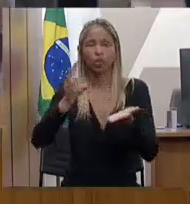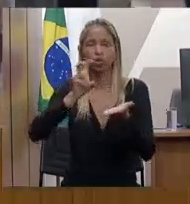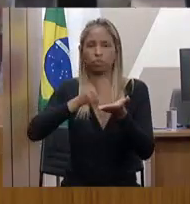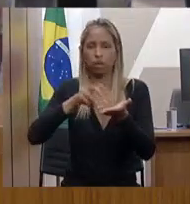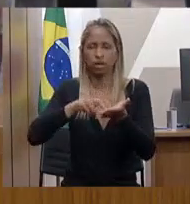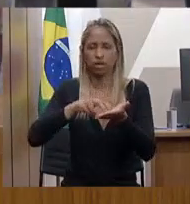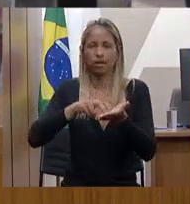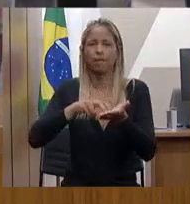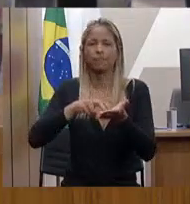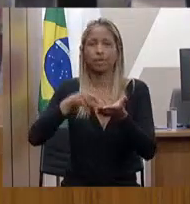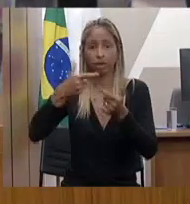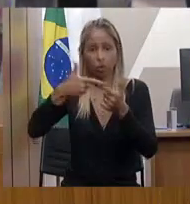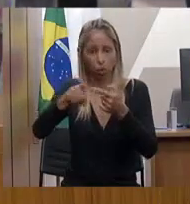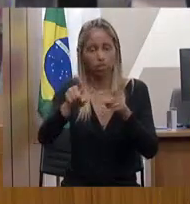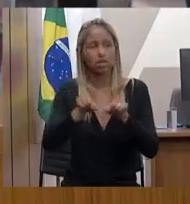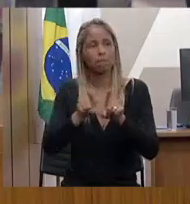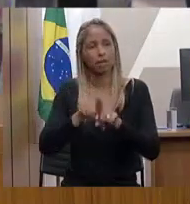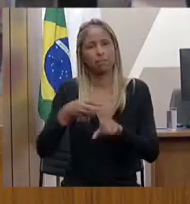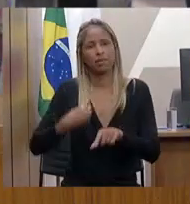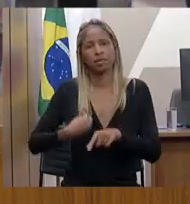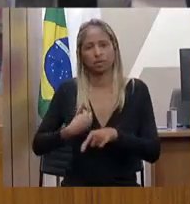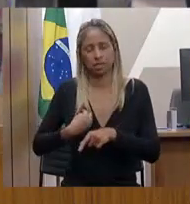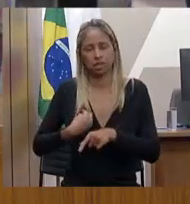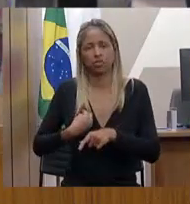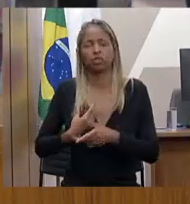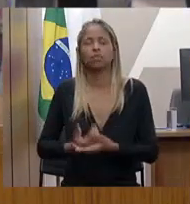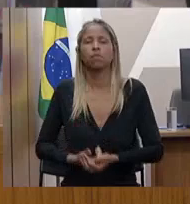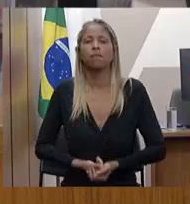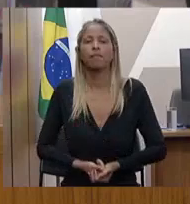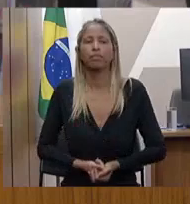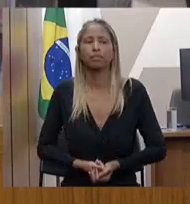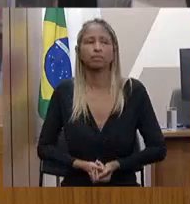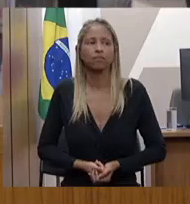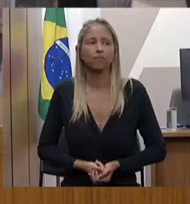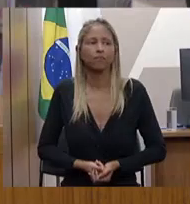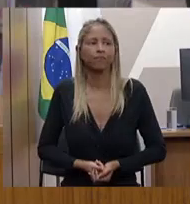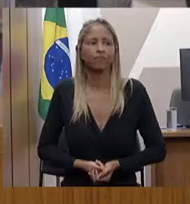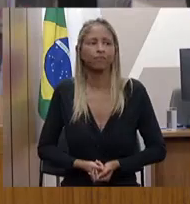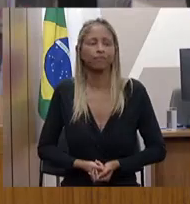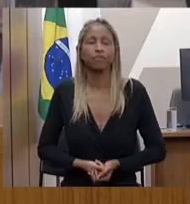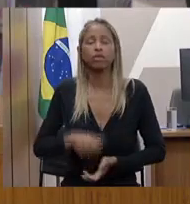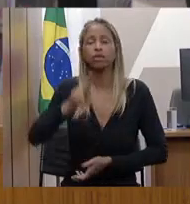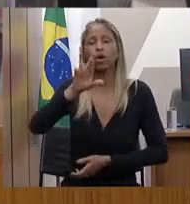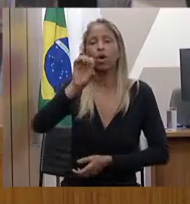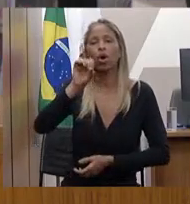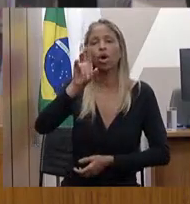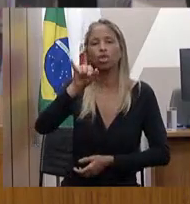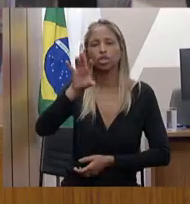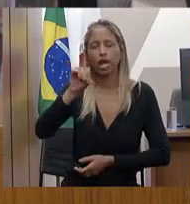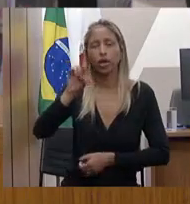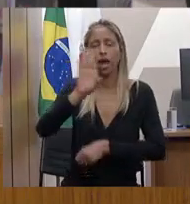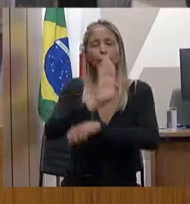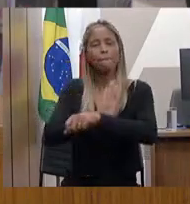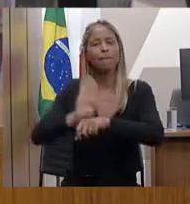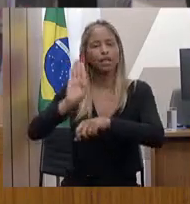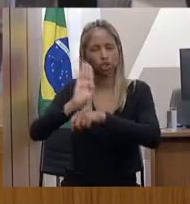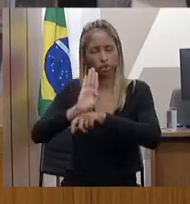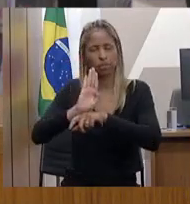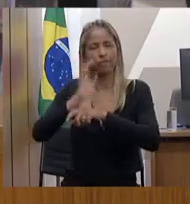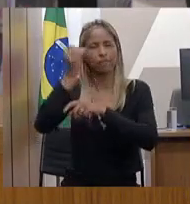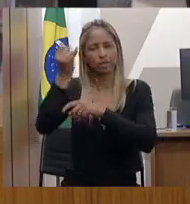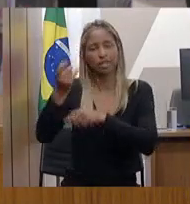e mais duas que não estiveram presentes né E que Como diz né o Rogério de Betim